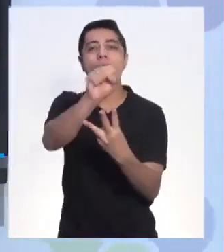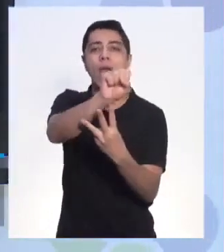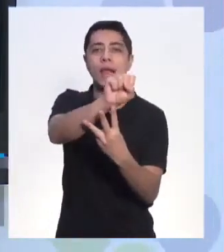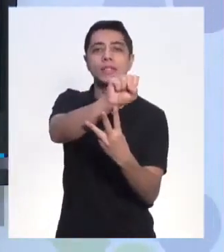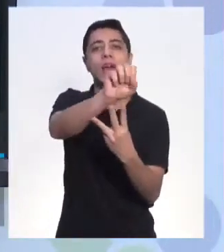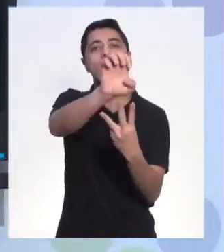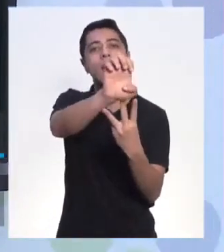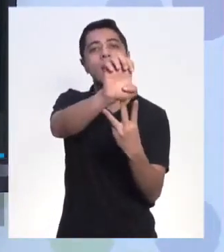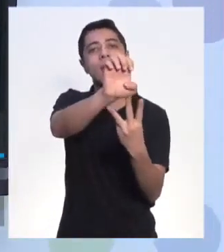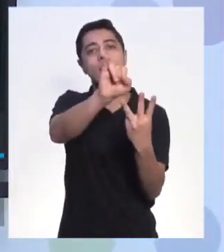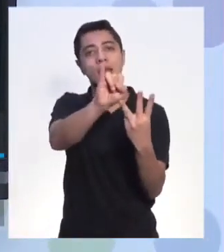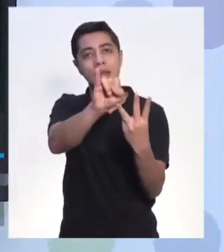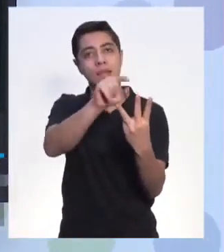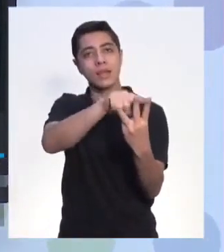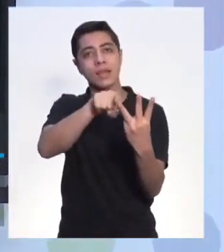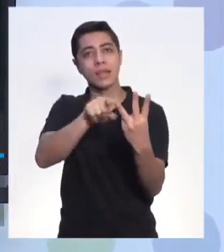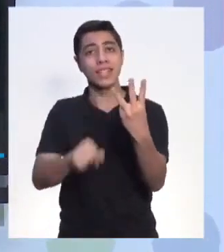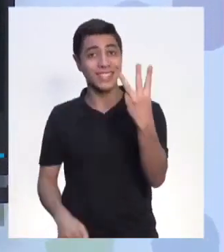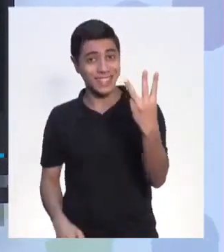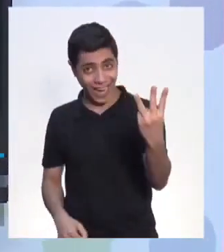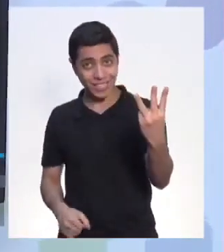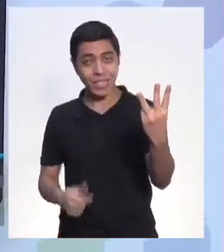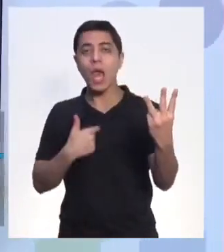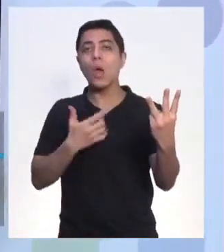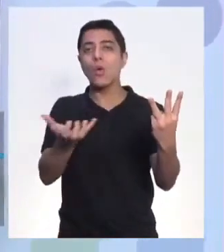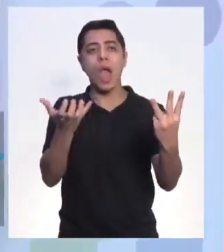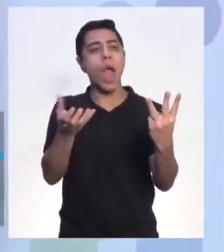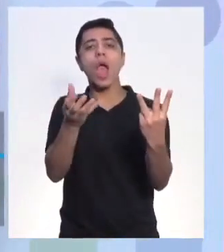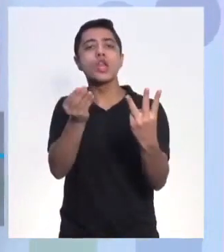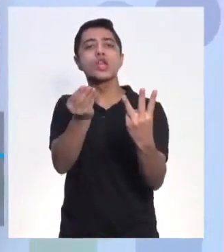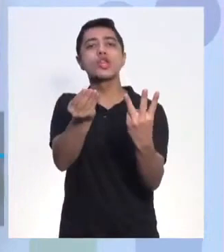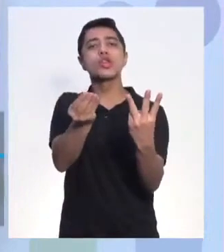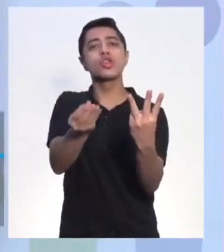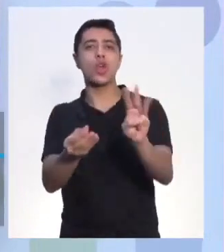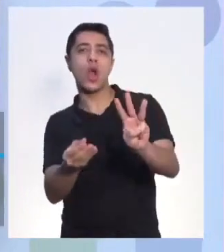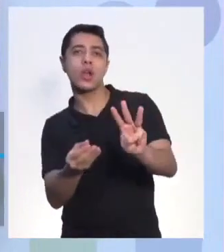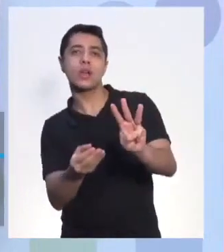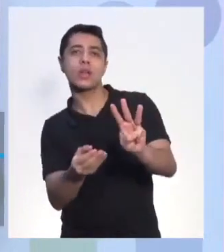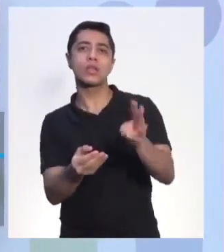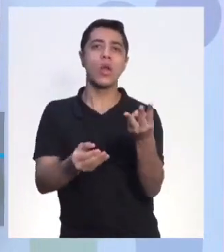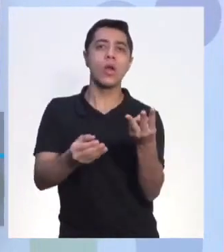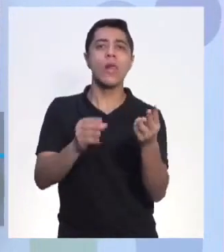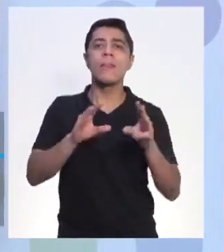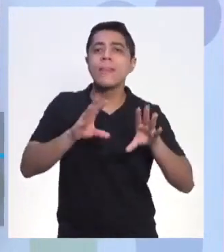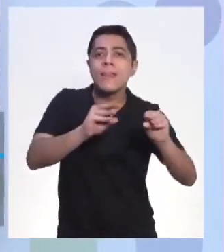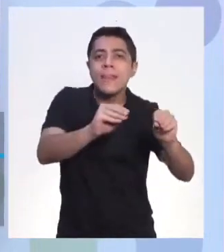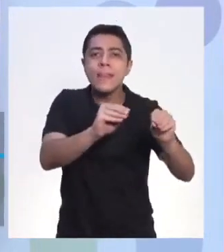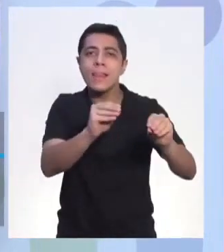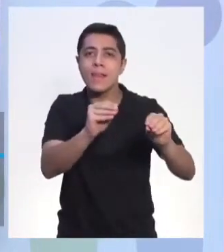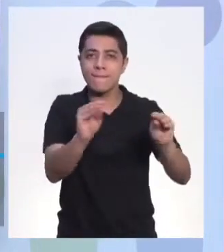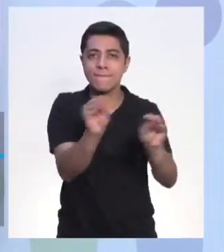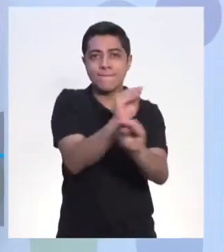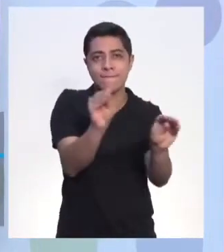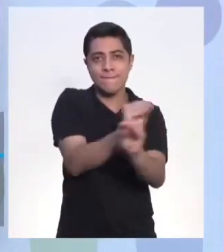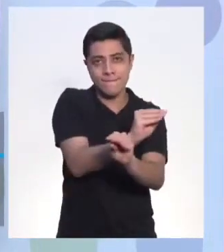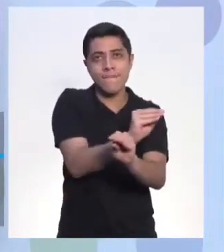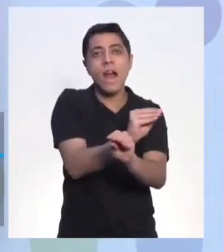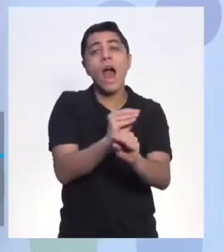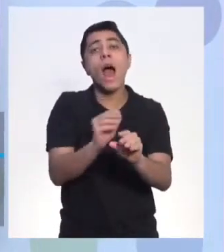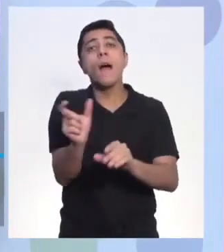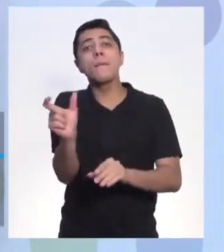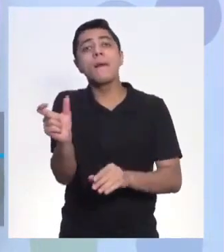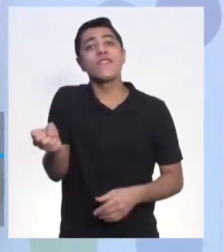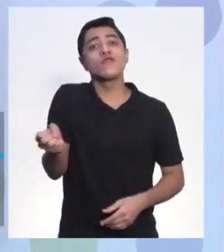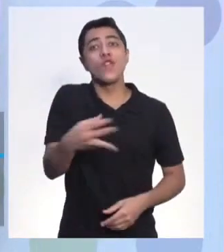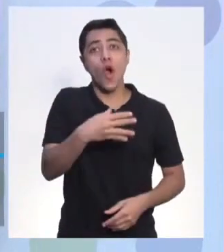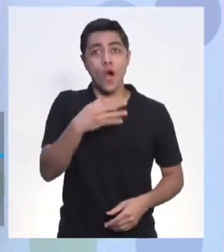ter 3 possibilidades. Então, vamos pensar. A palavra sei tem 3 letras.